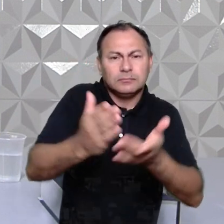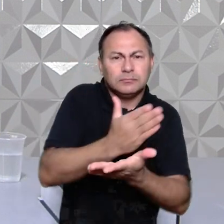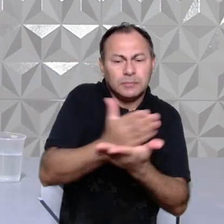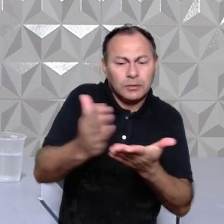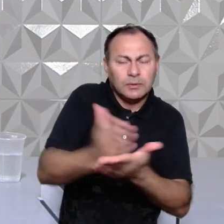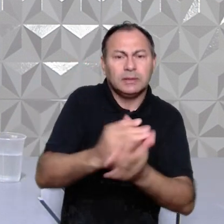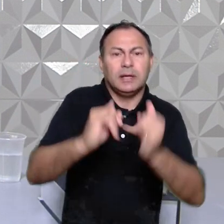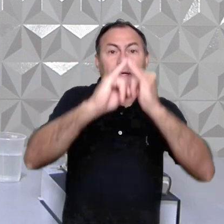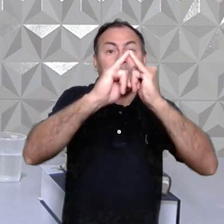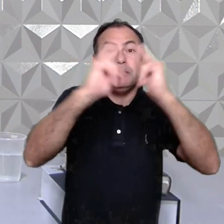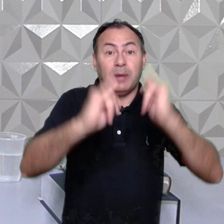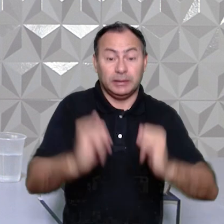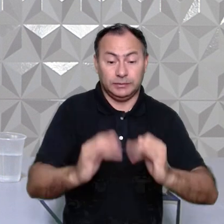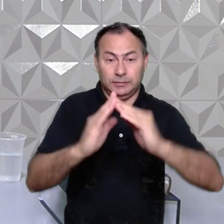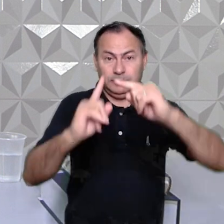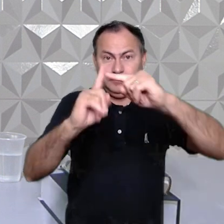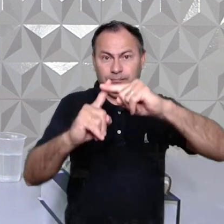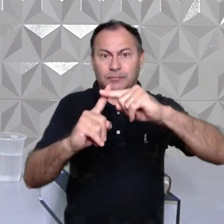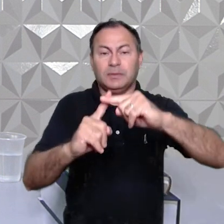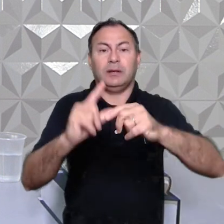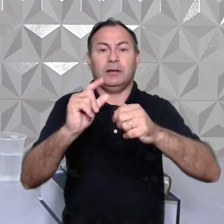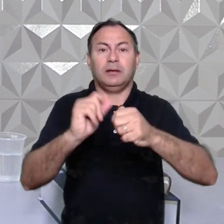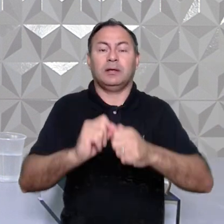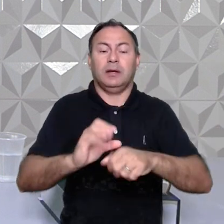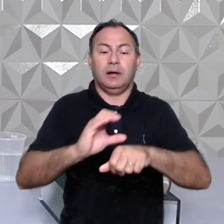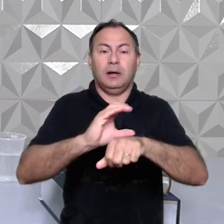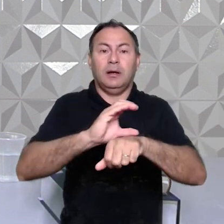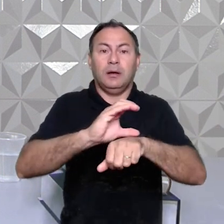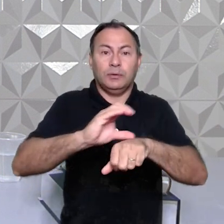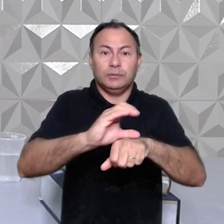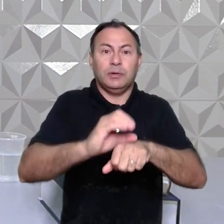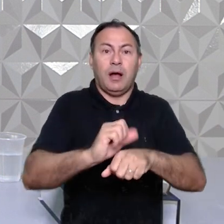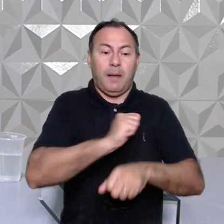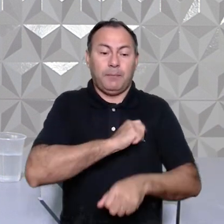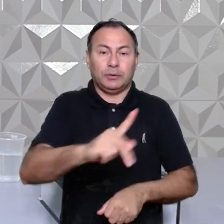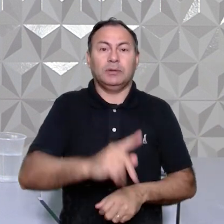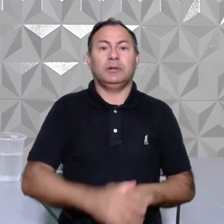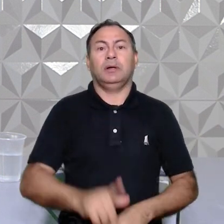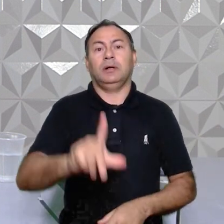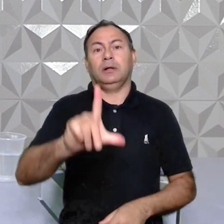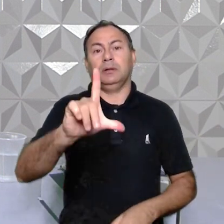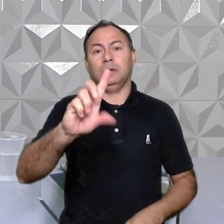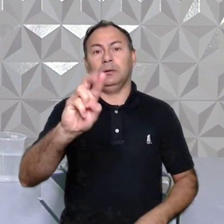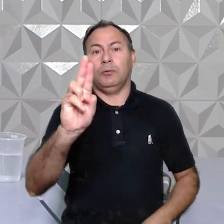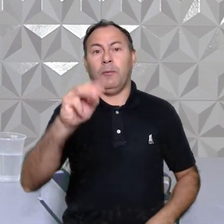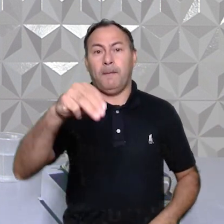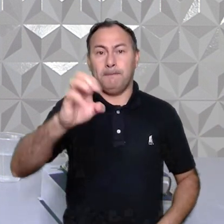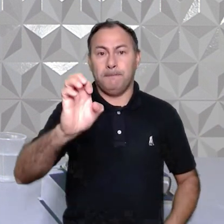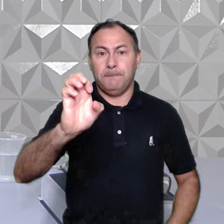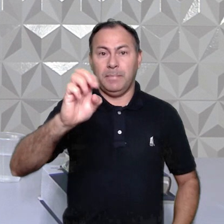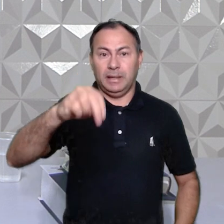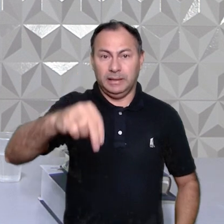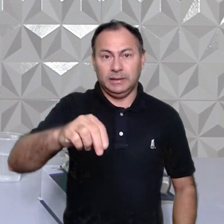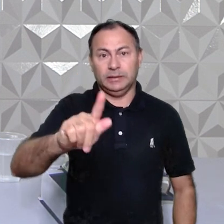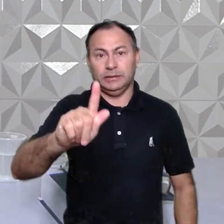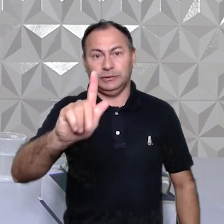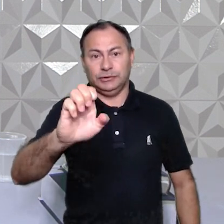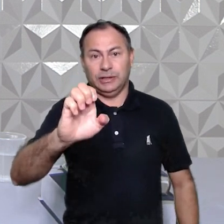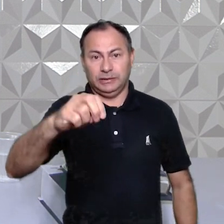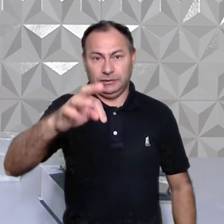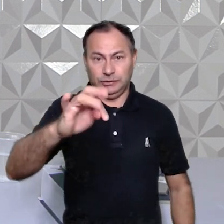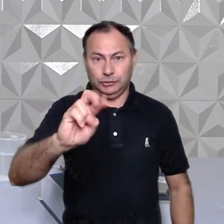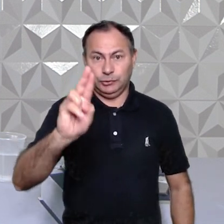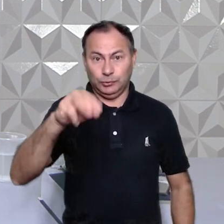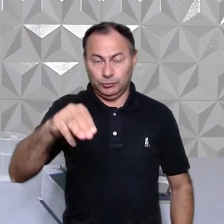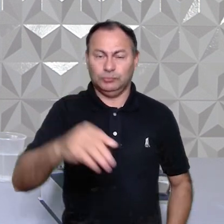algumas imagens da Igreja que a Constituição Apostólica Lumen Gentium nos apresenta,